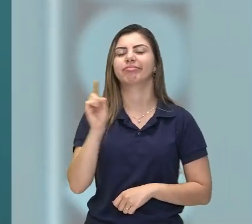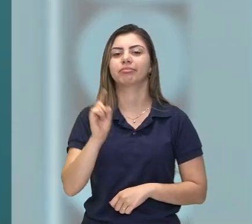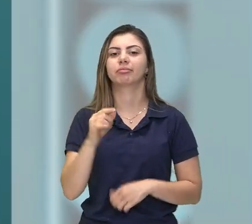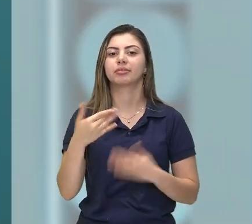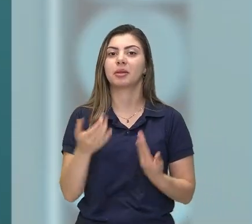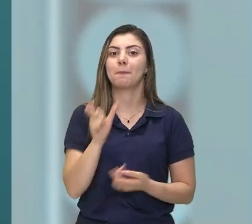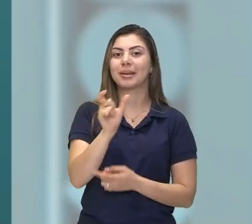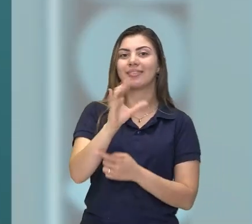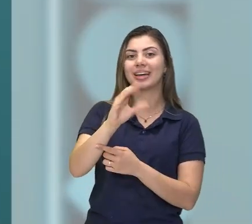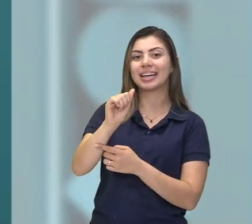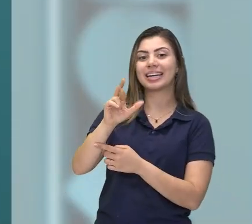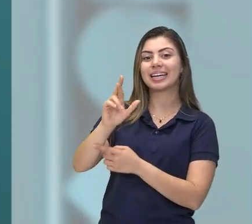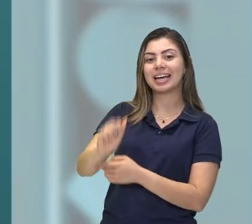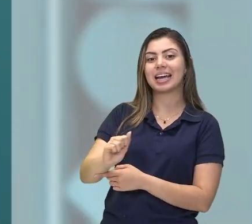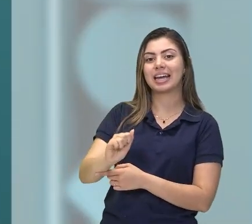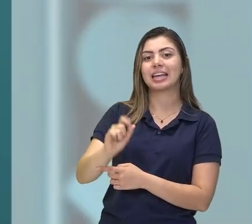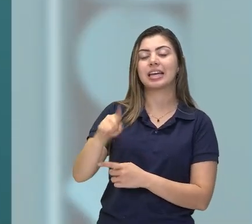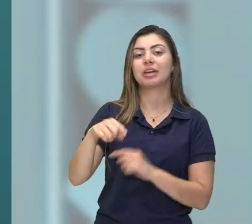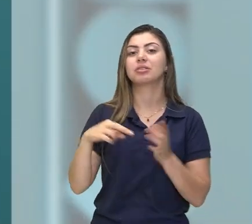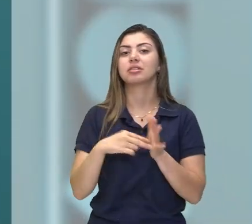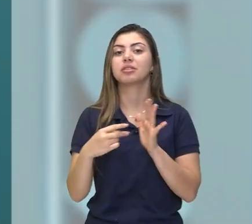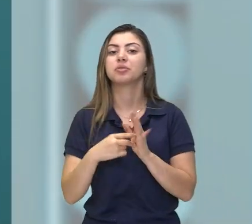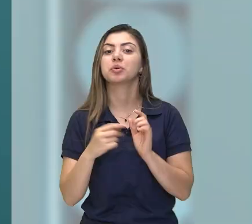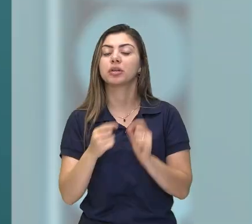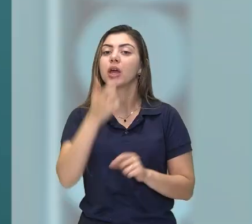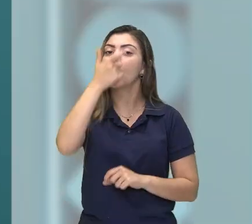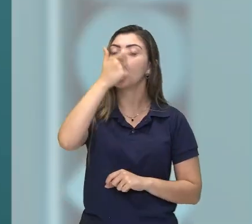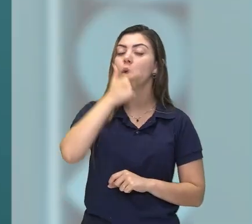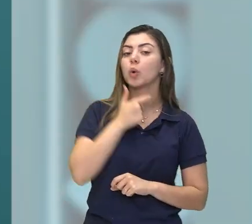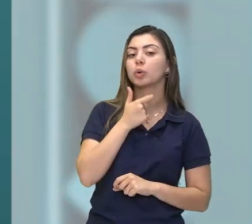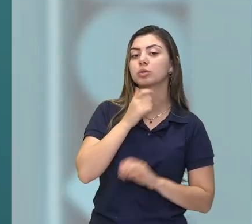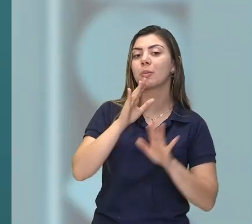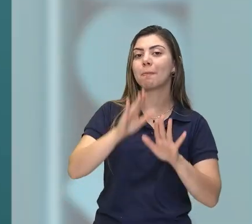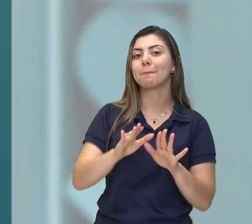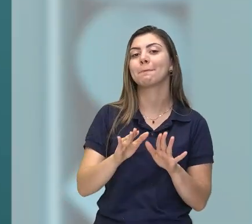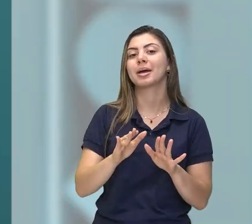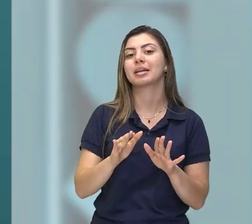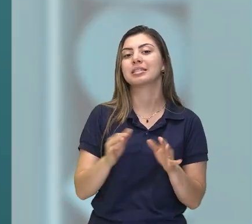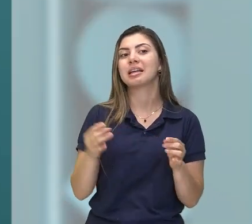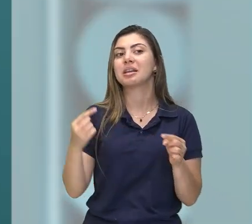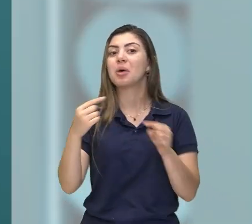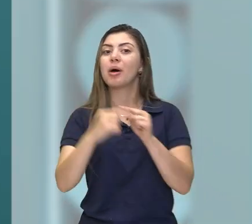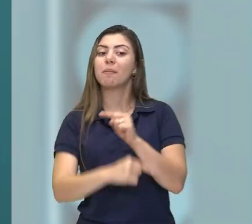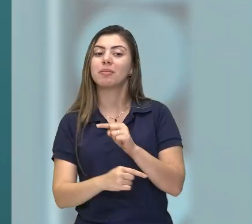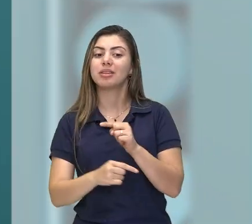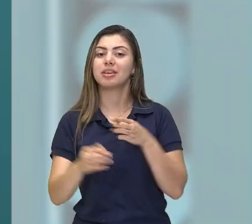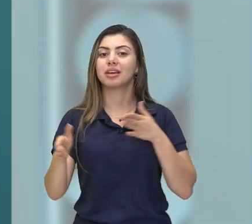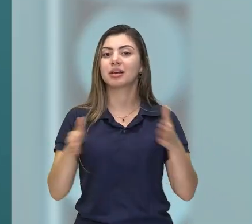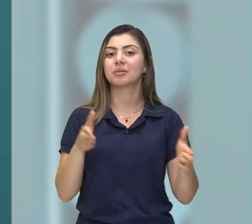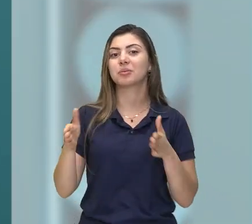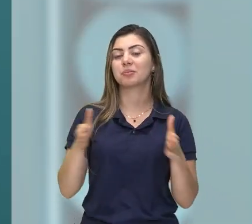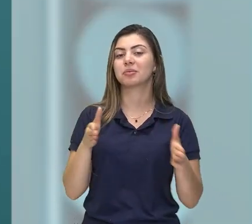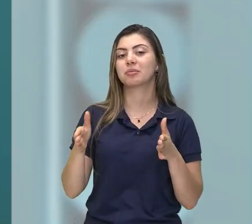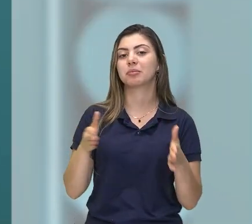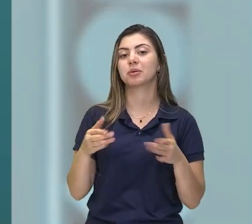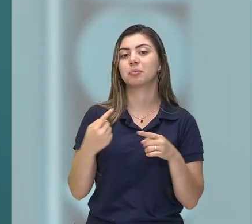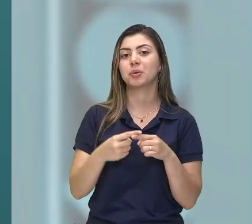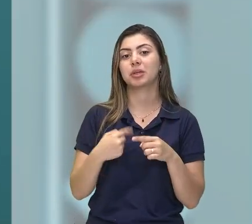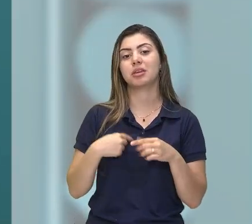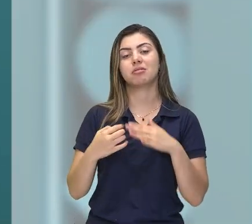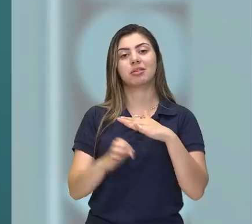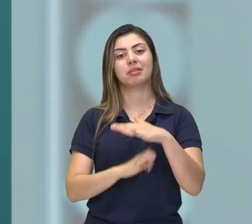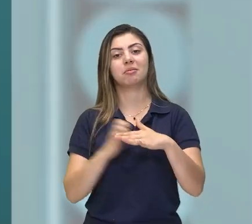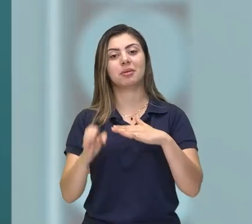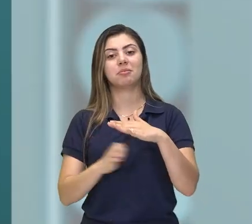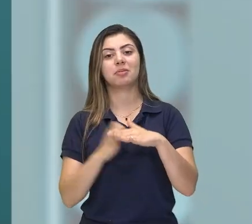palavra cara é sinônimo de rosto, é sinônimo de face, mas não é adequada para o contexto. Afinal, eu estou numa empresa e